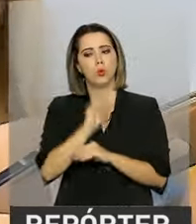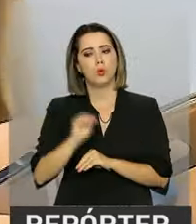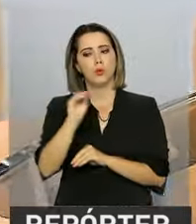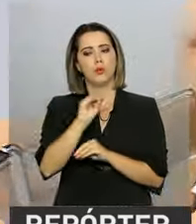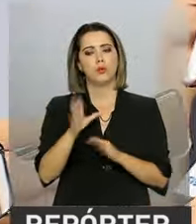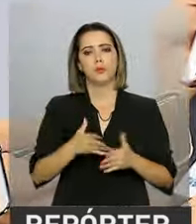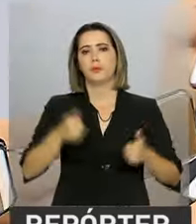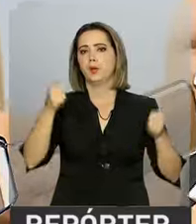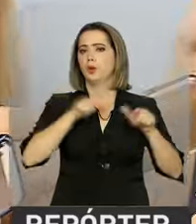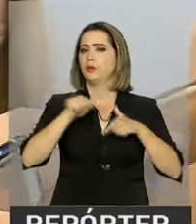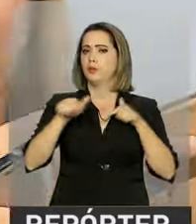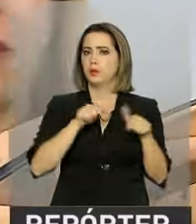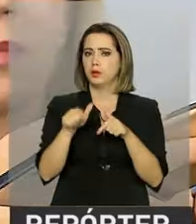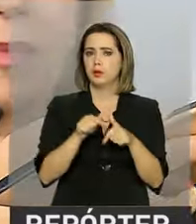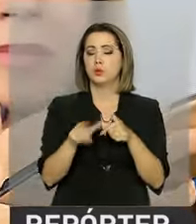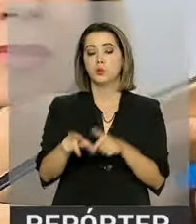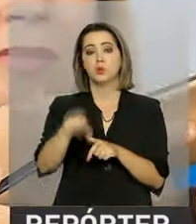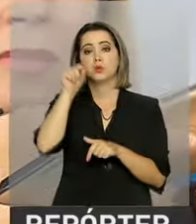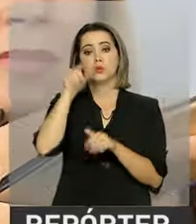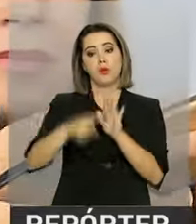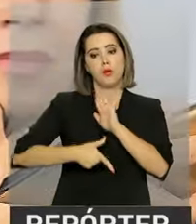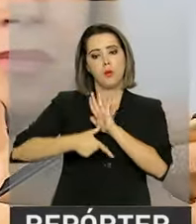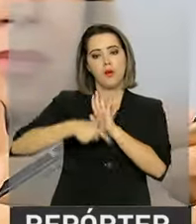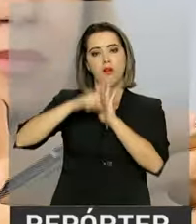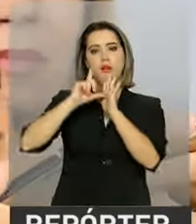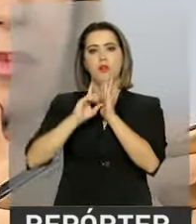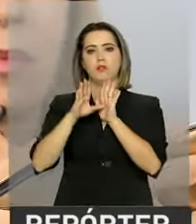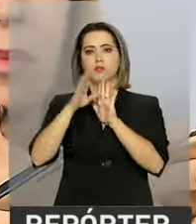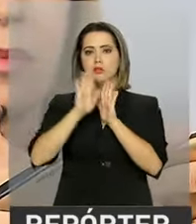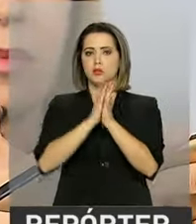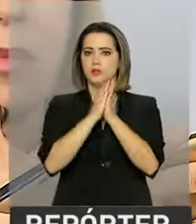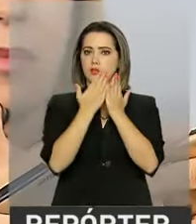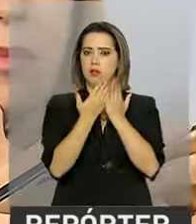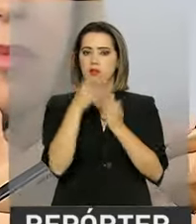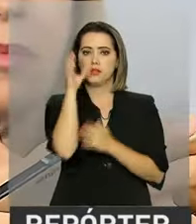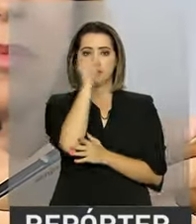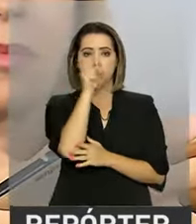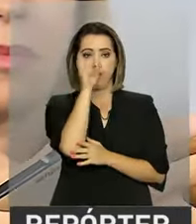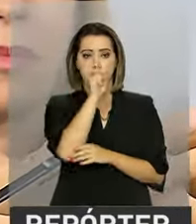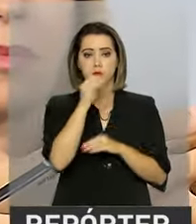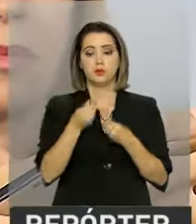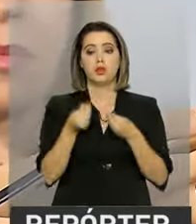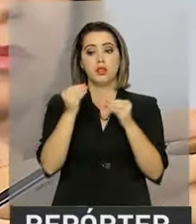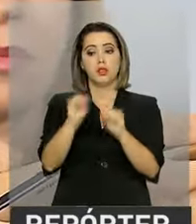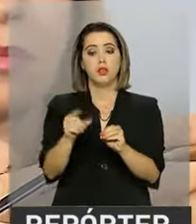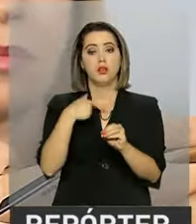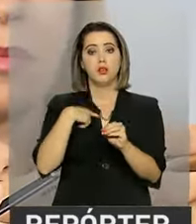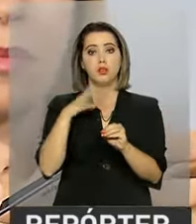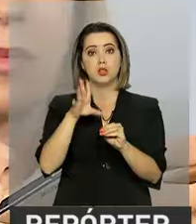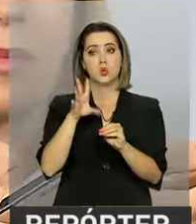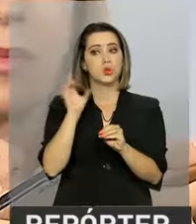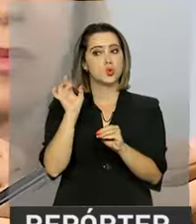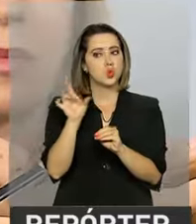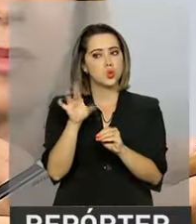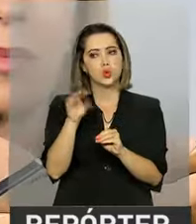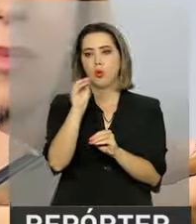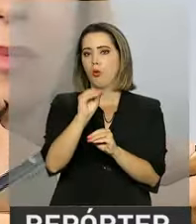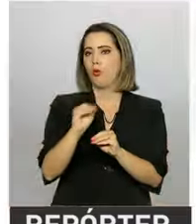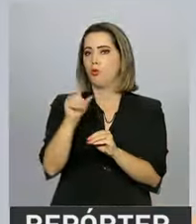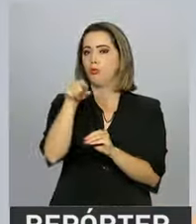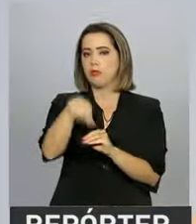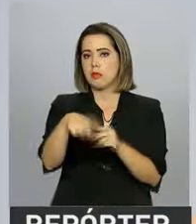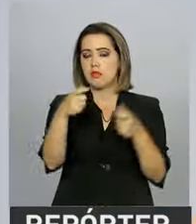melhor ao trabalhador decidiu antecipar o calendário para o sábado dando exclusividade de atendimento a esse